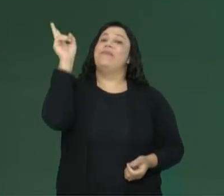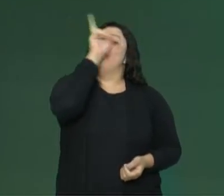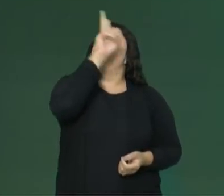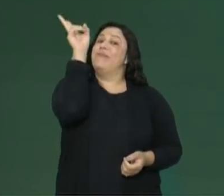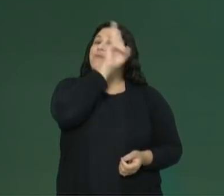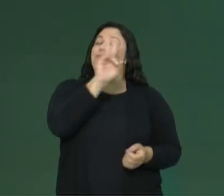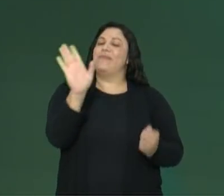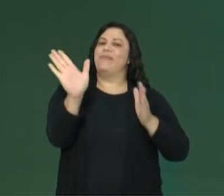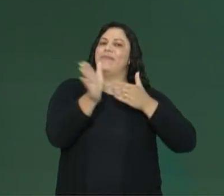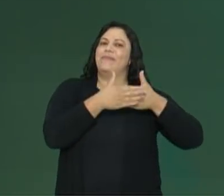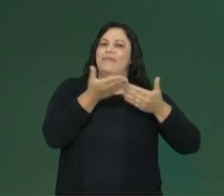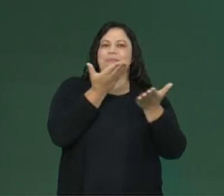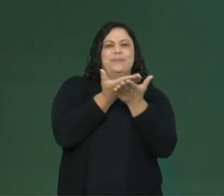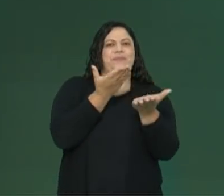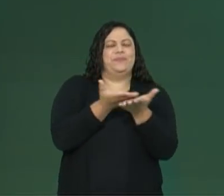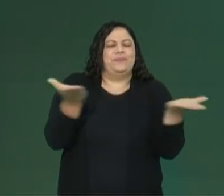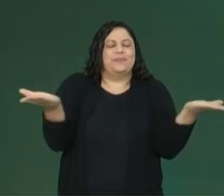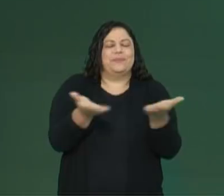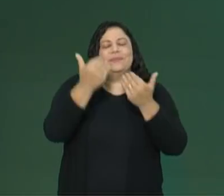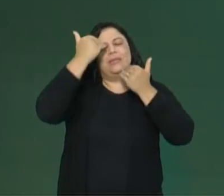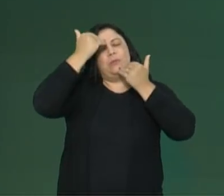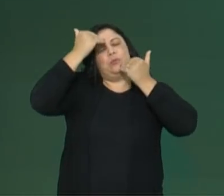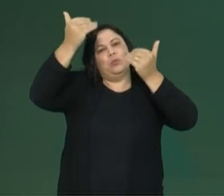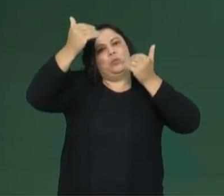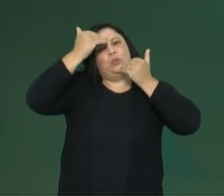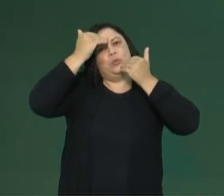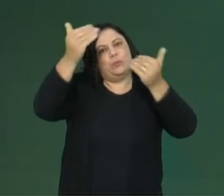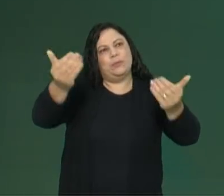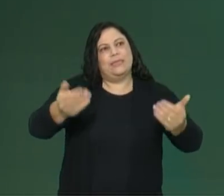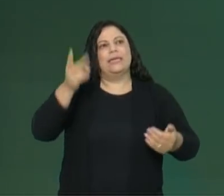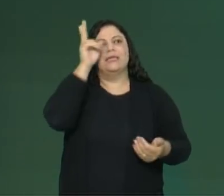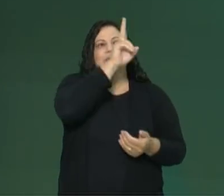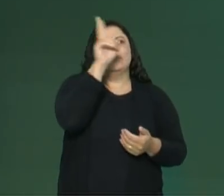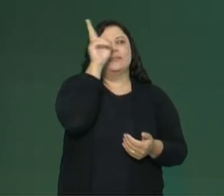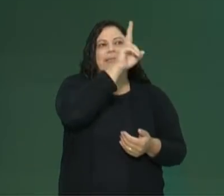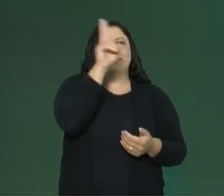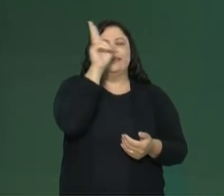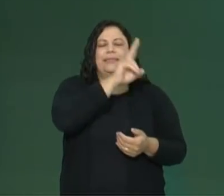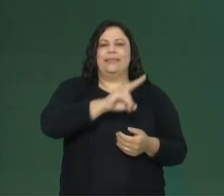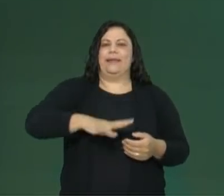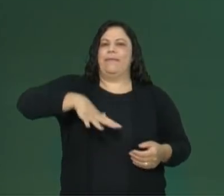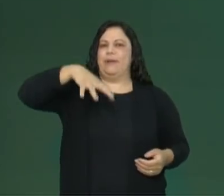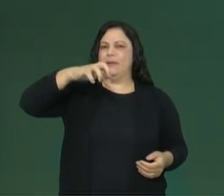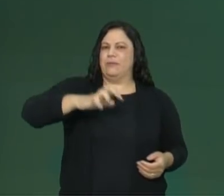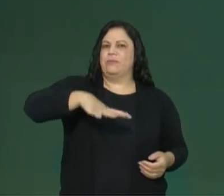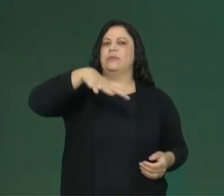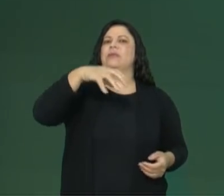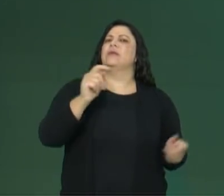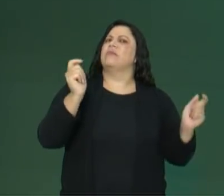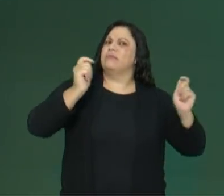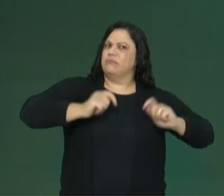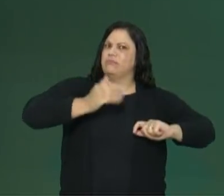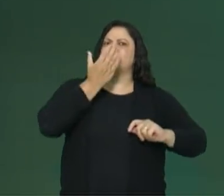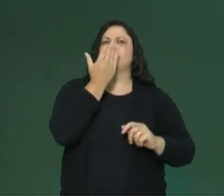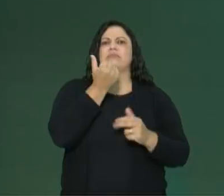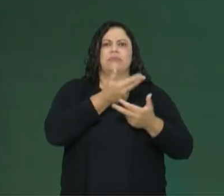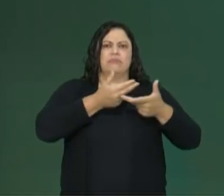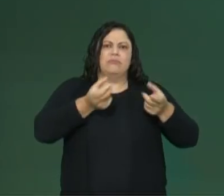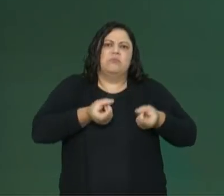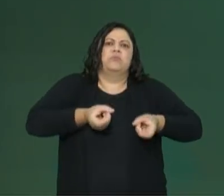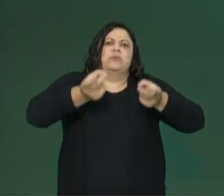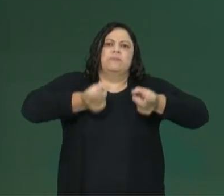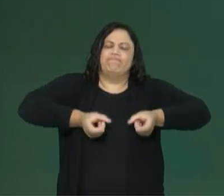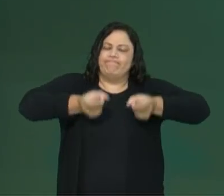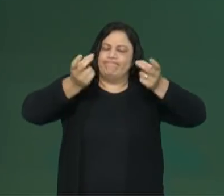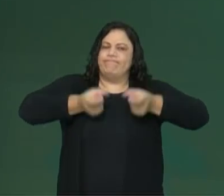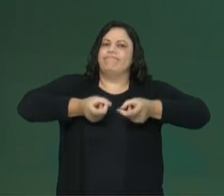Fechando a aula de hoje, gente. Muito obrigado, né? Muito obrigado por lembrar que os moluscos servem de alimentos, têm um valor comercial muito